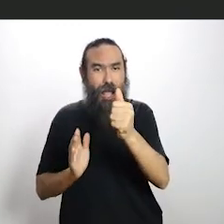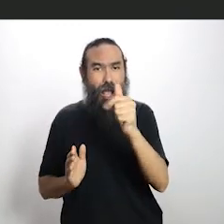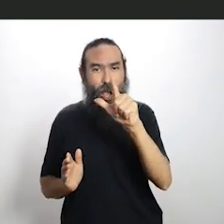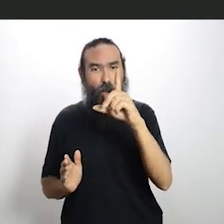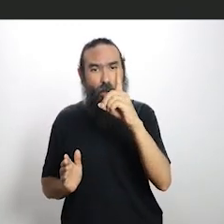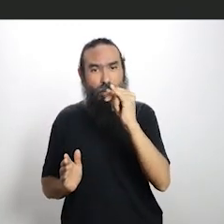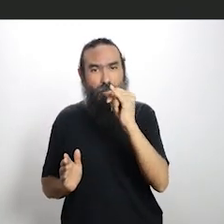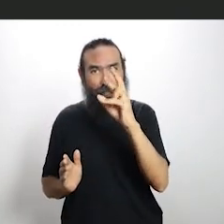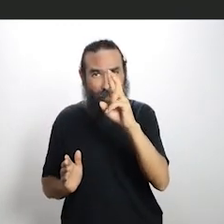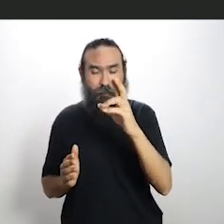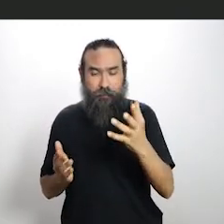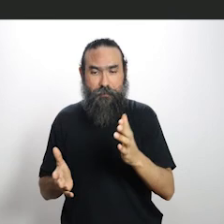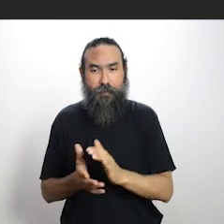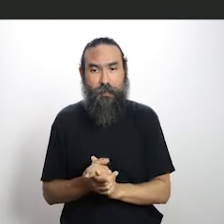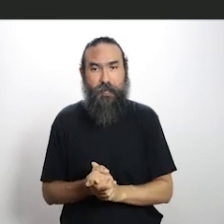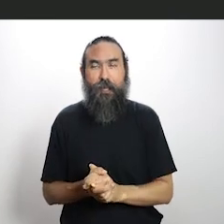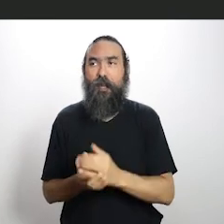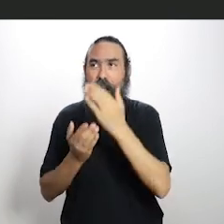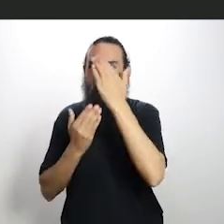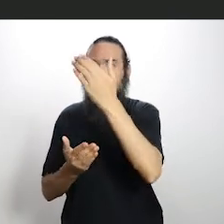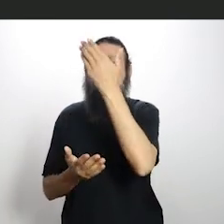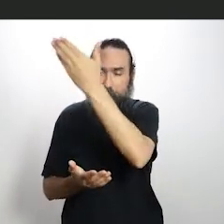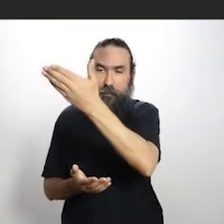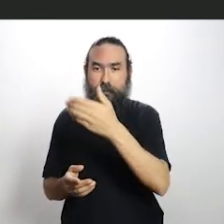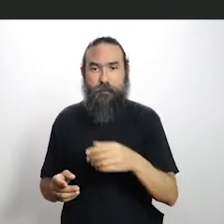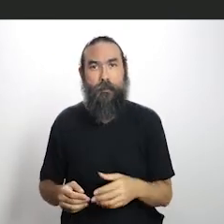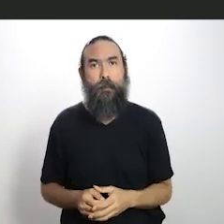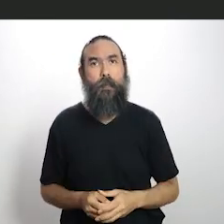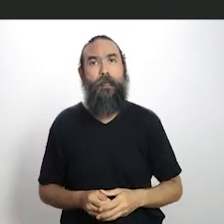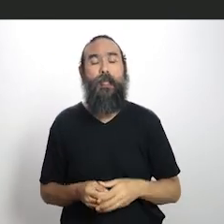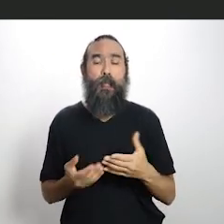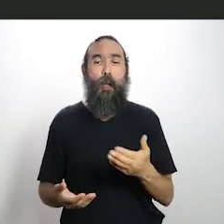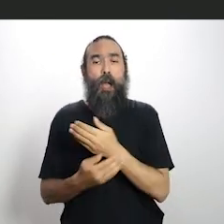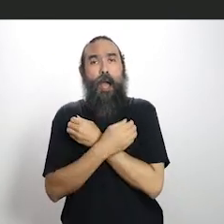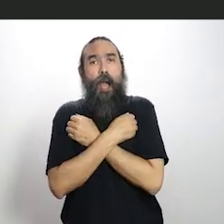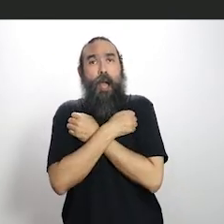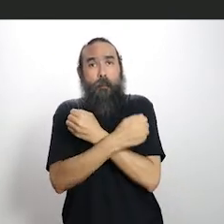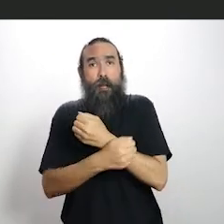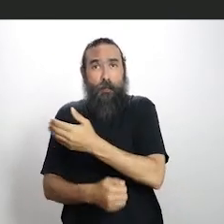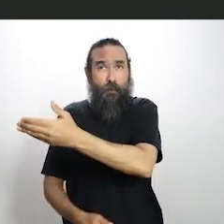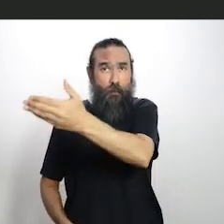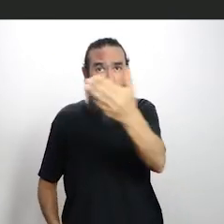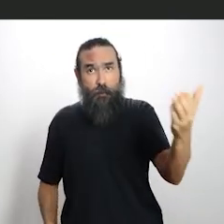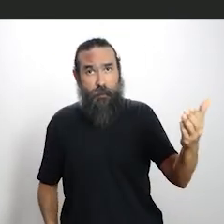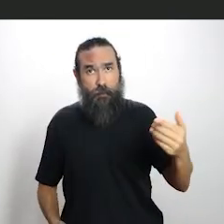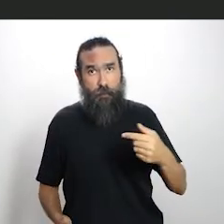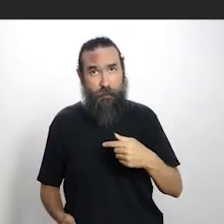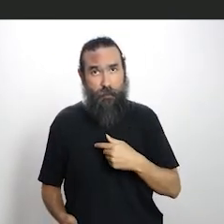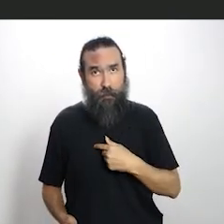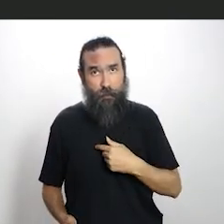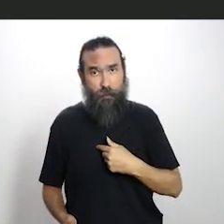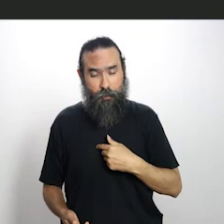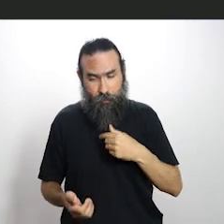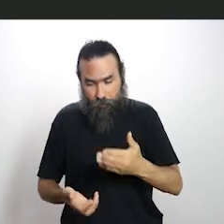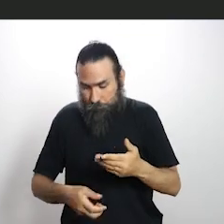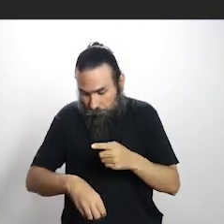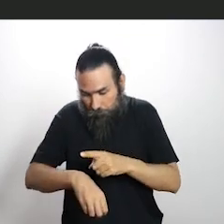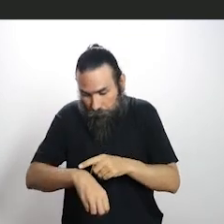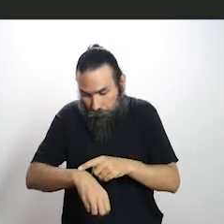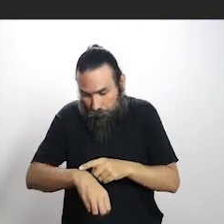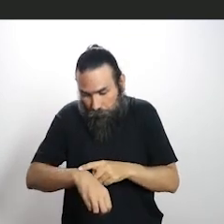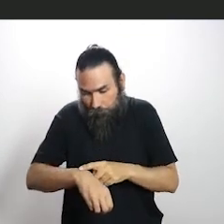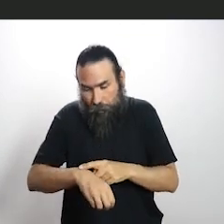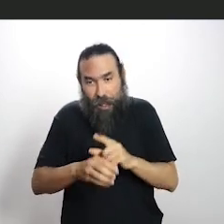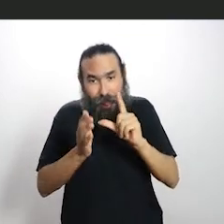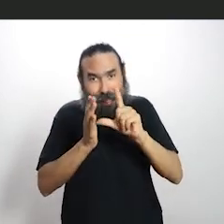reunião e sucesso a todos vocês sucesso estamos aqui à disposição para ouvir dialogar e conversar e